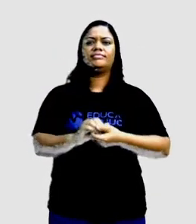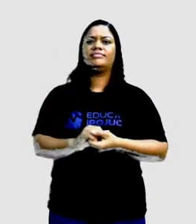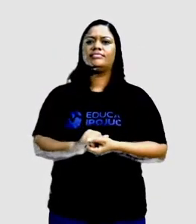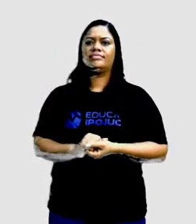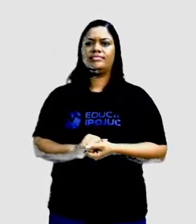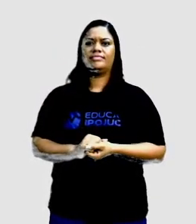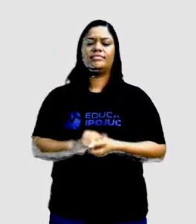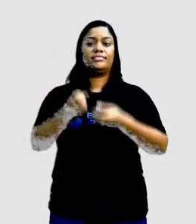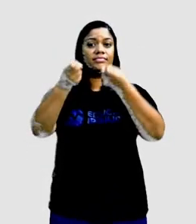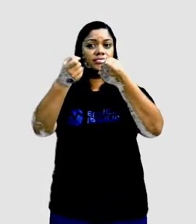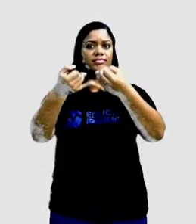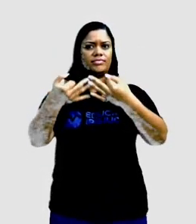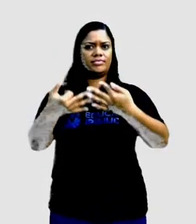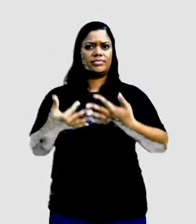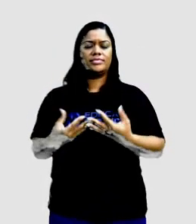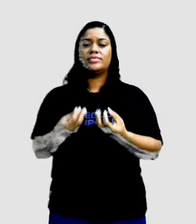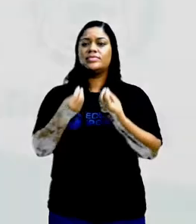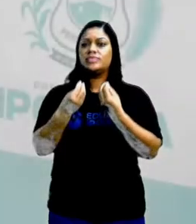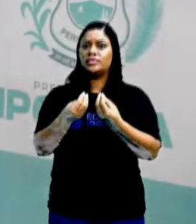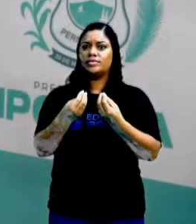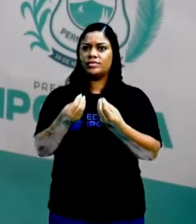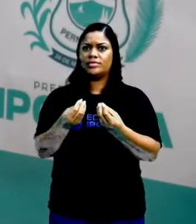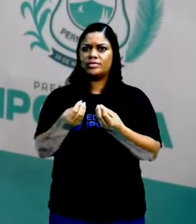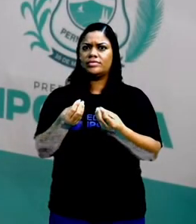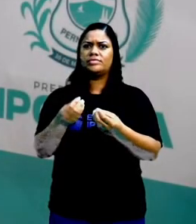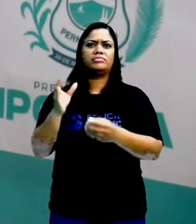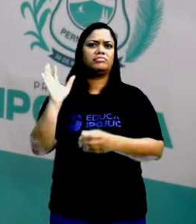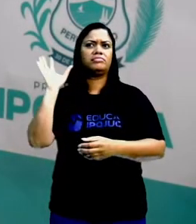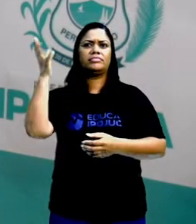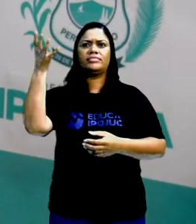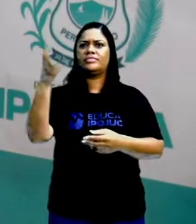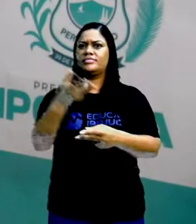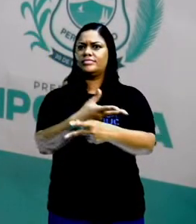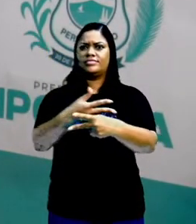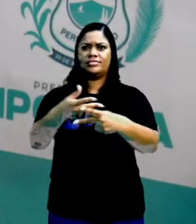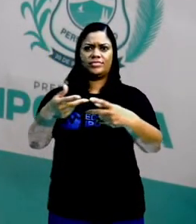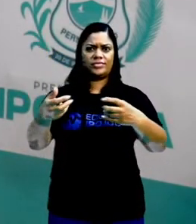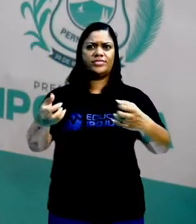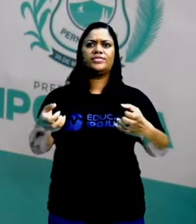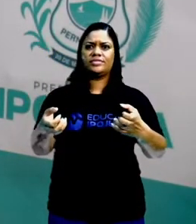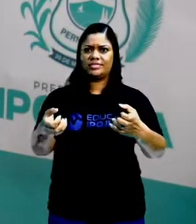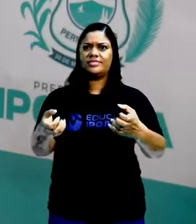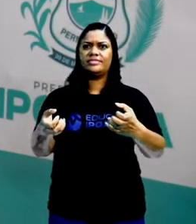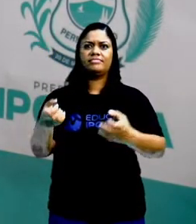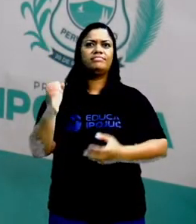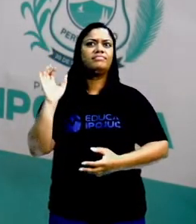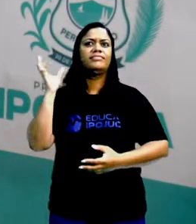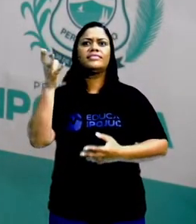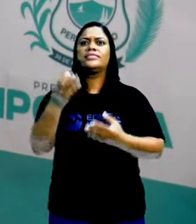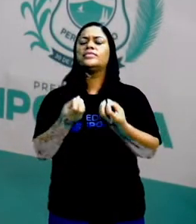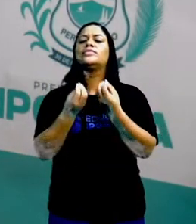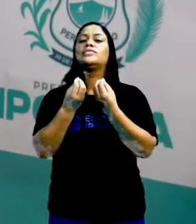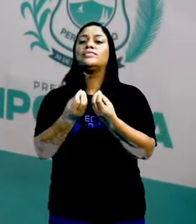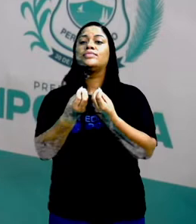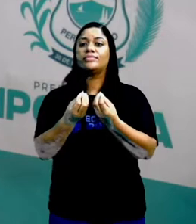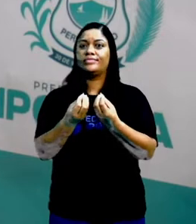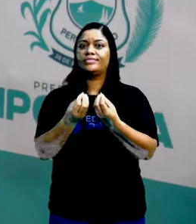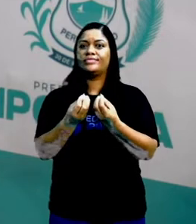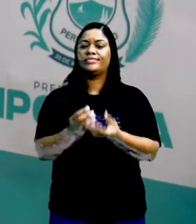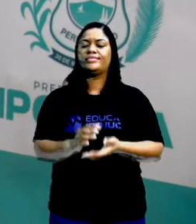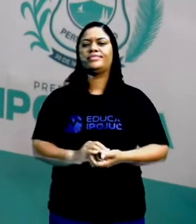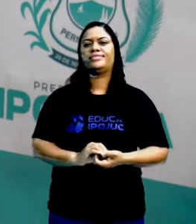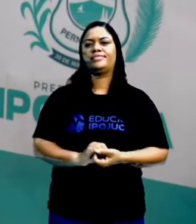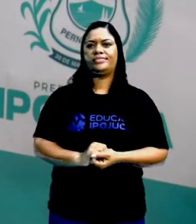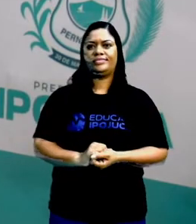você explicar como é que determinados fenômenos, determinadas coisas acontecem, como elas ocorrem,